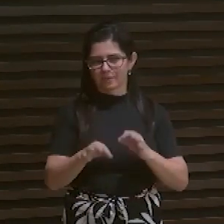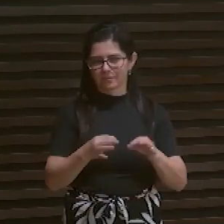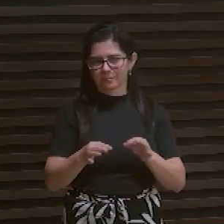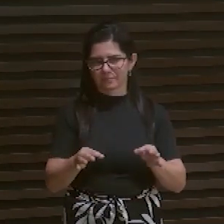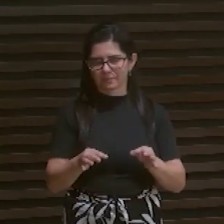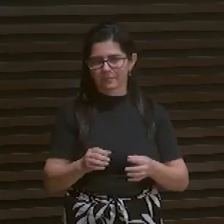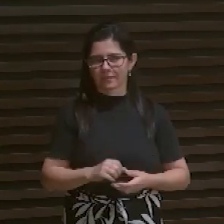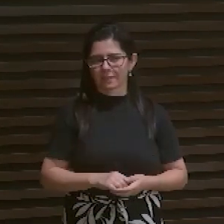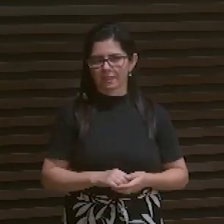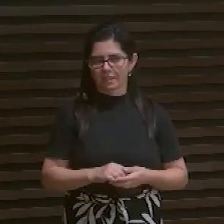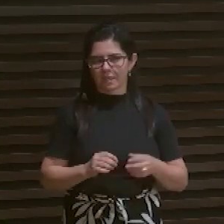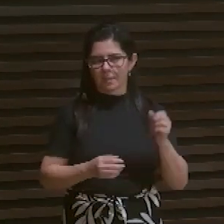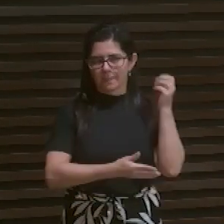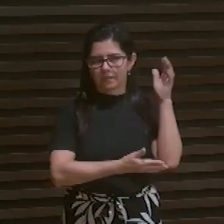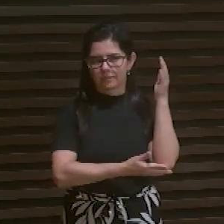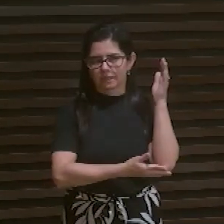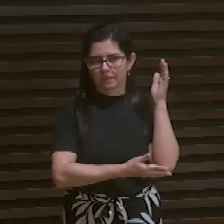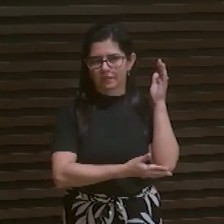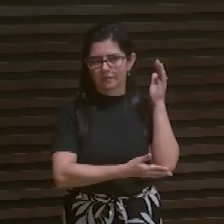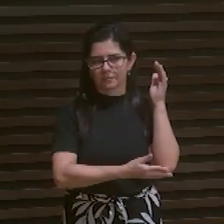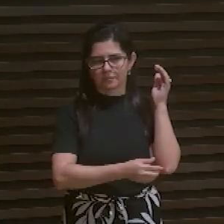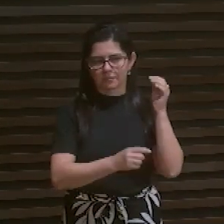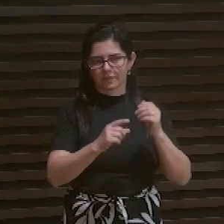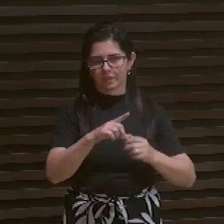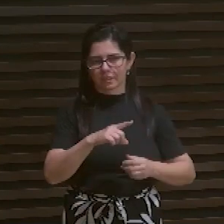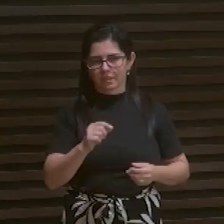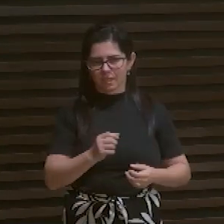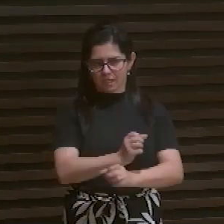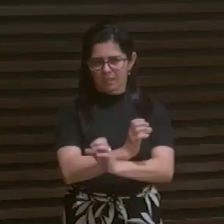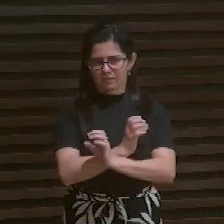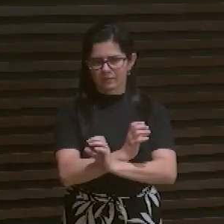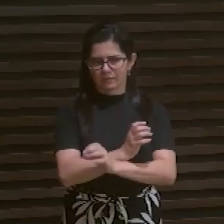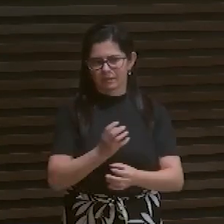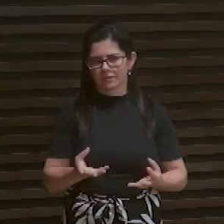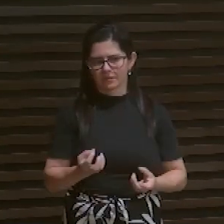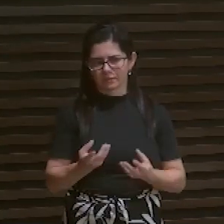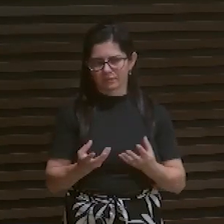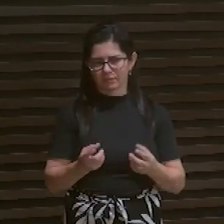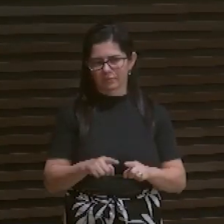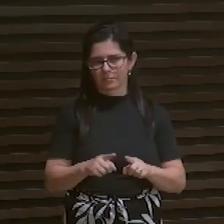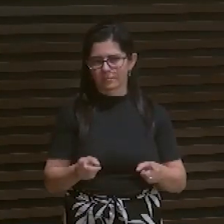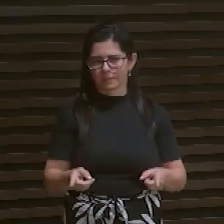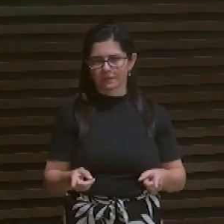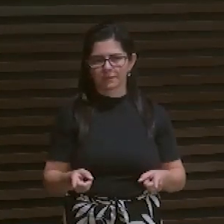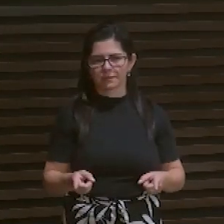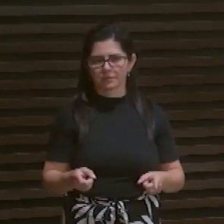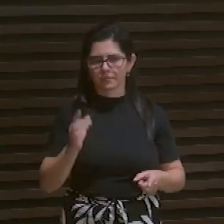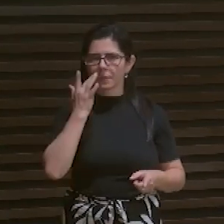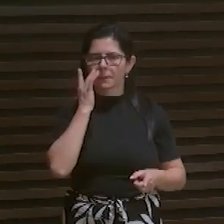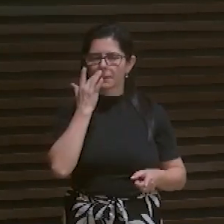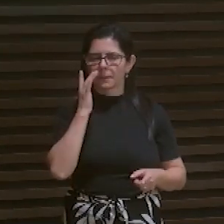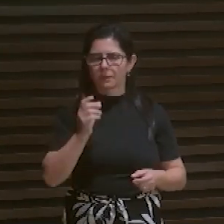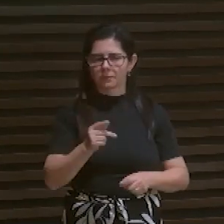pelo fogo, são reprováveis. Os outros 3, ouro, prata e pedras preciosas, passam pelo fogo e são recompensados